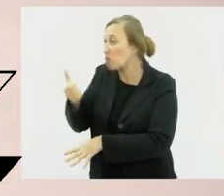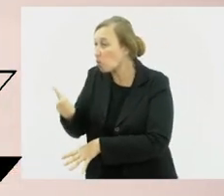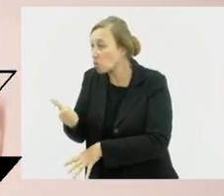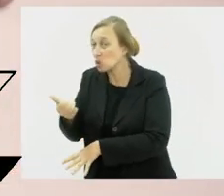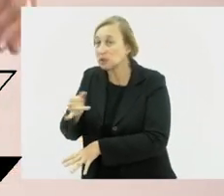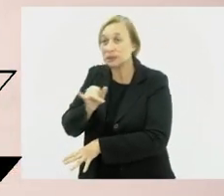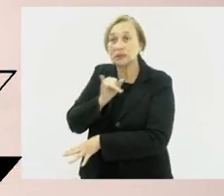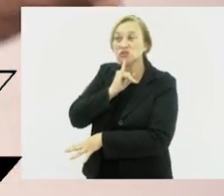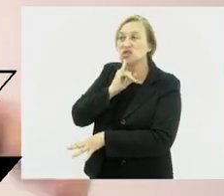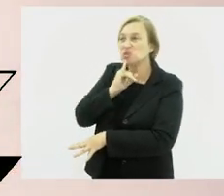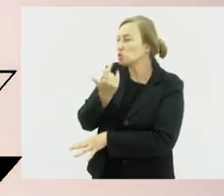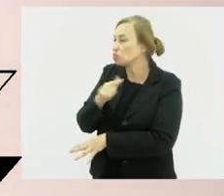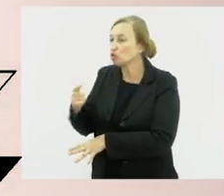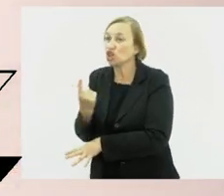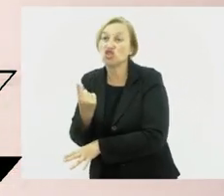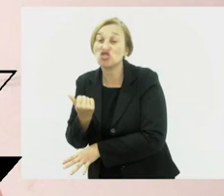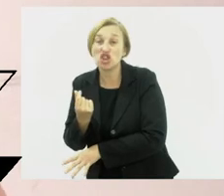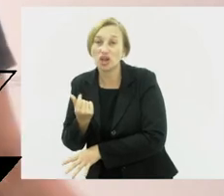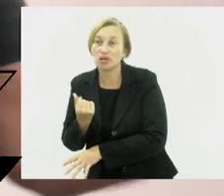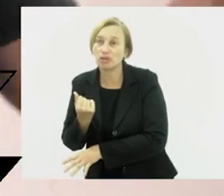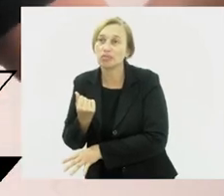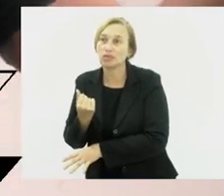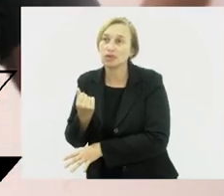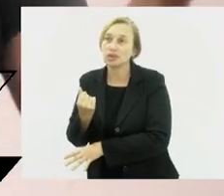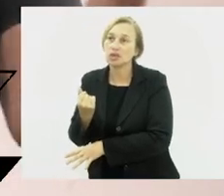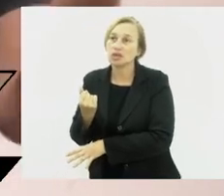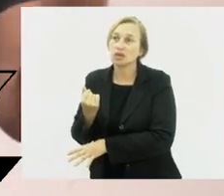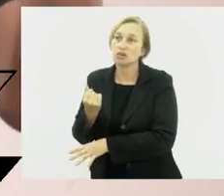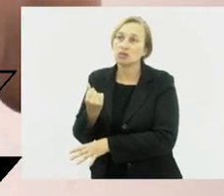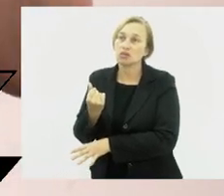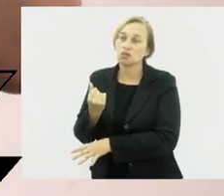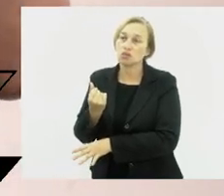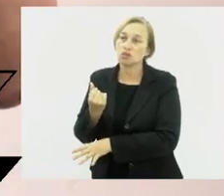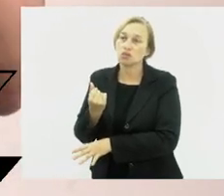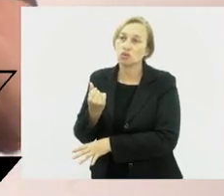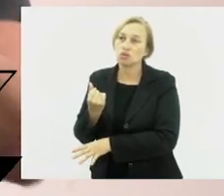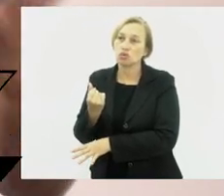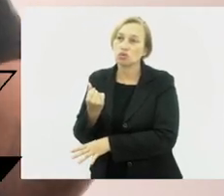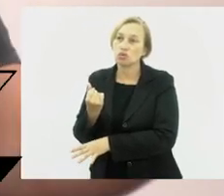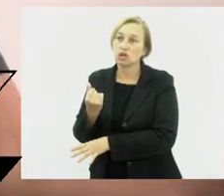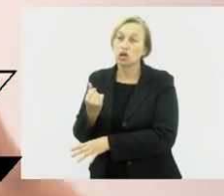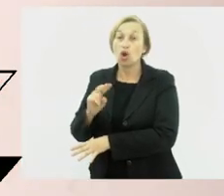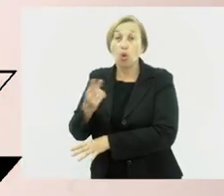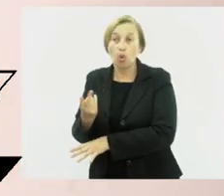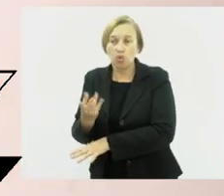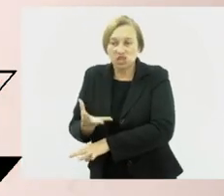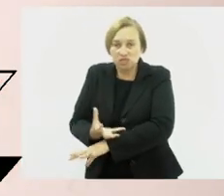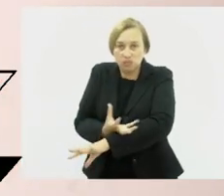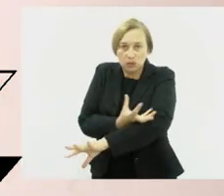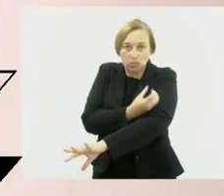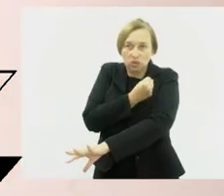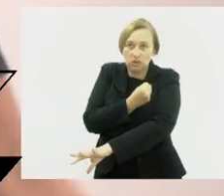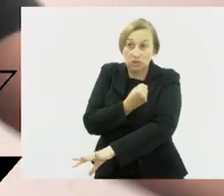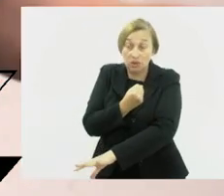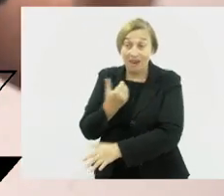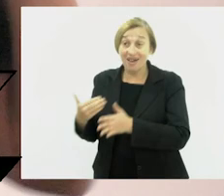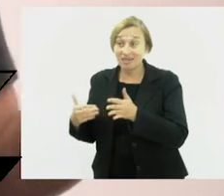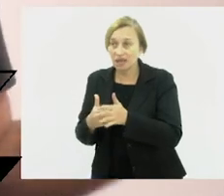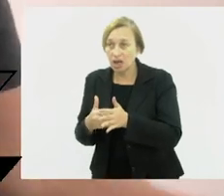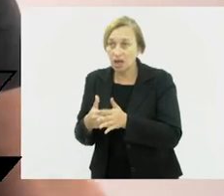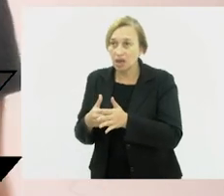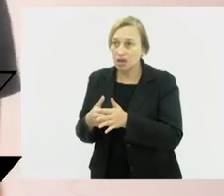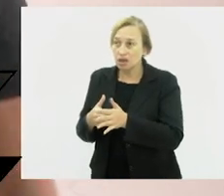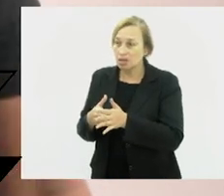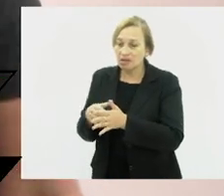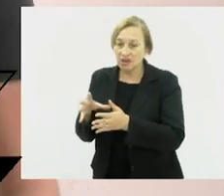têm mais dinheiro, mais situação emocional até, para ficarem